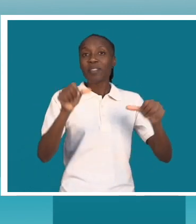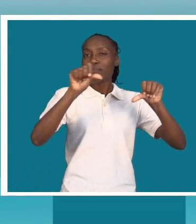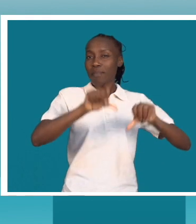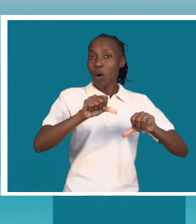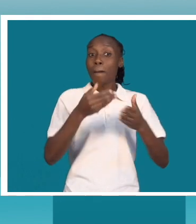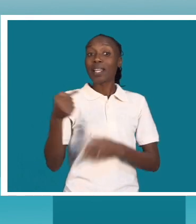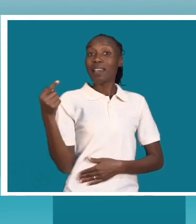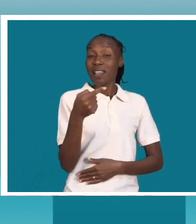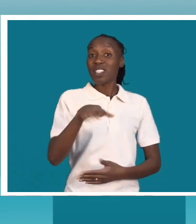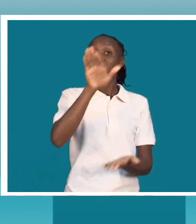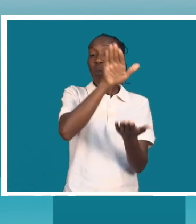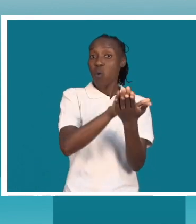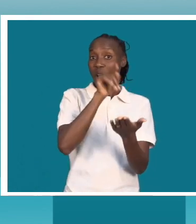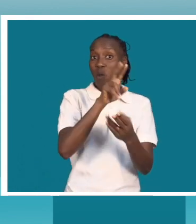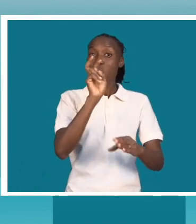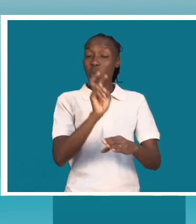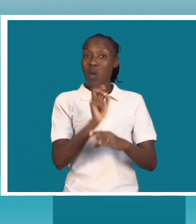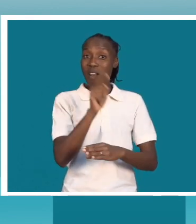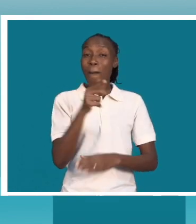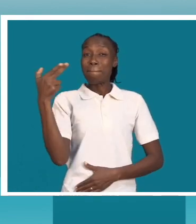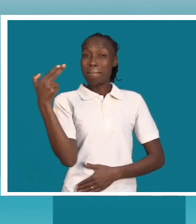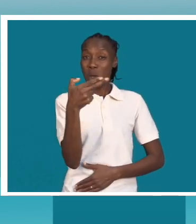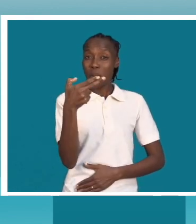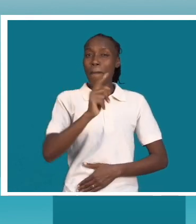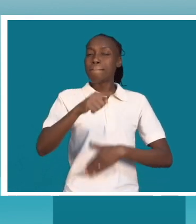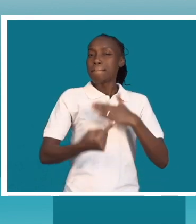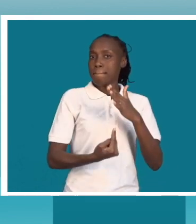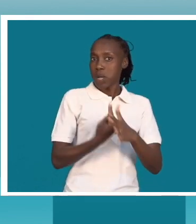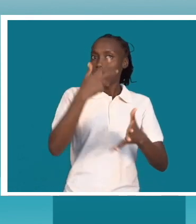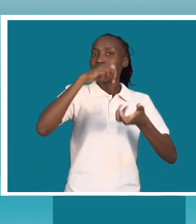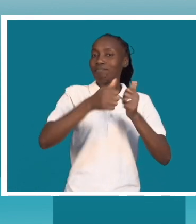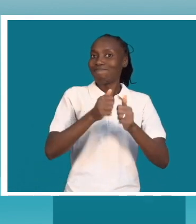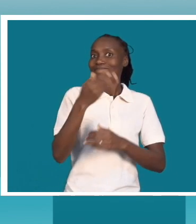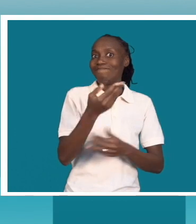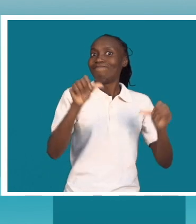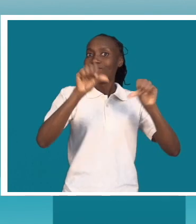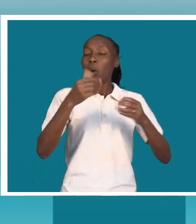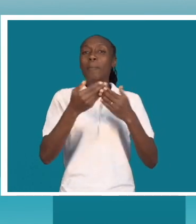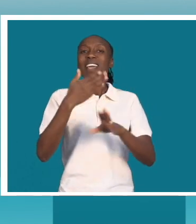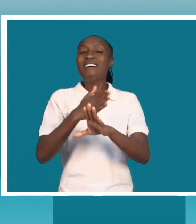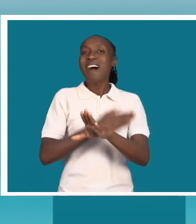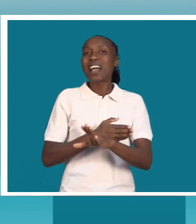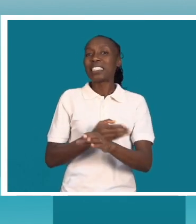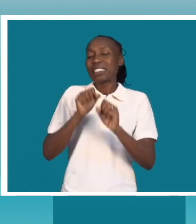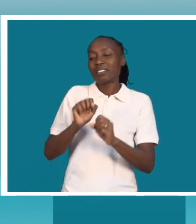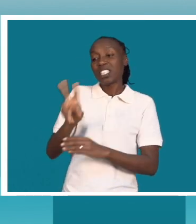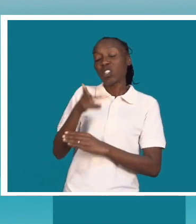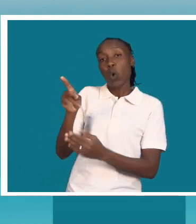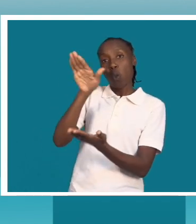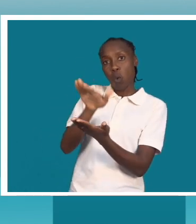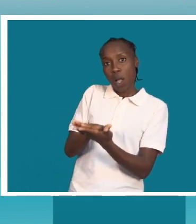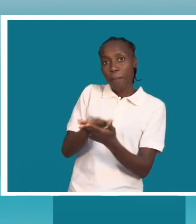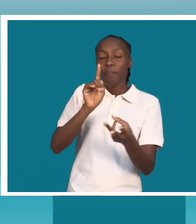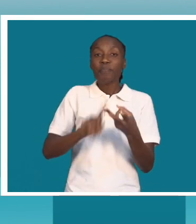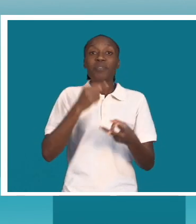estranho. Onde este corpo estranho estiver localizado, ele vai ter os seus efeitos diretos por estar num local em que não estava previsto que